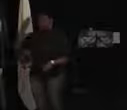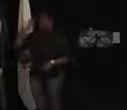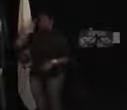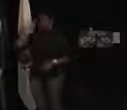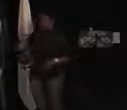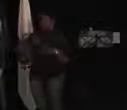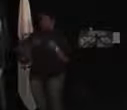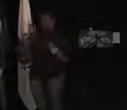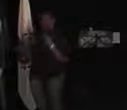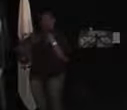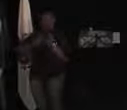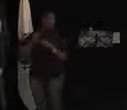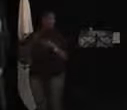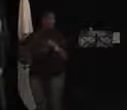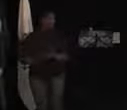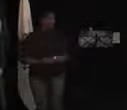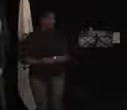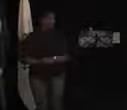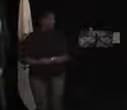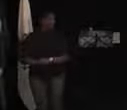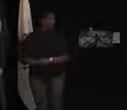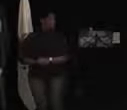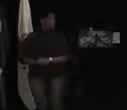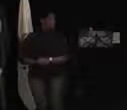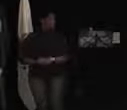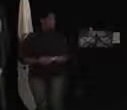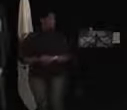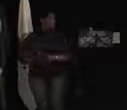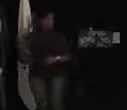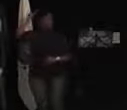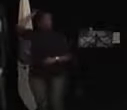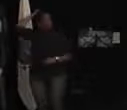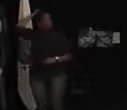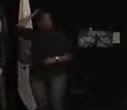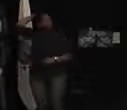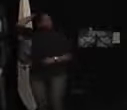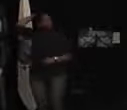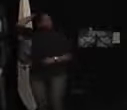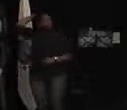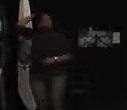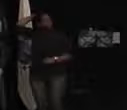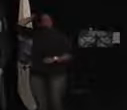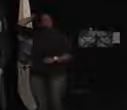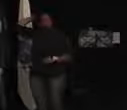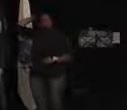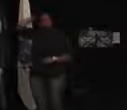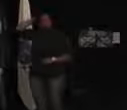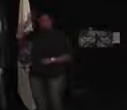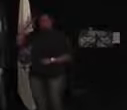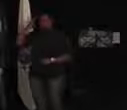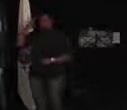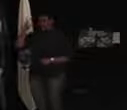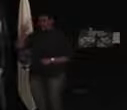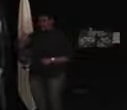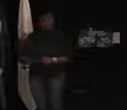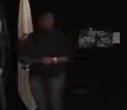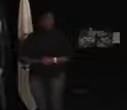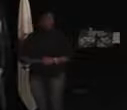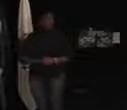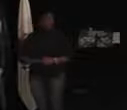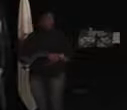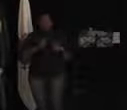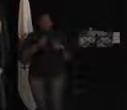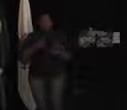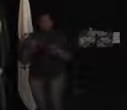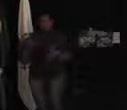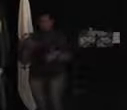ela. Aí uma dica, né? Simples, é ensinar